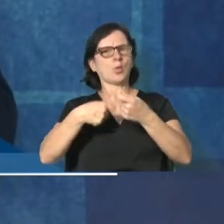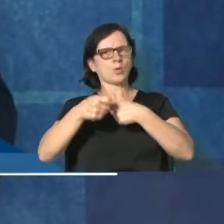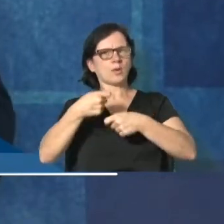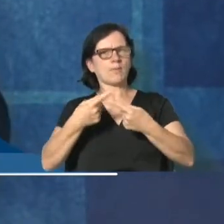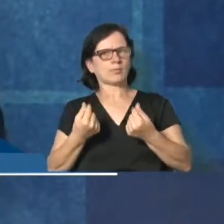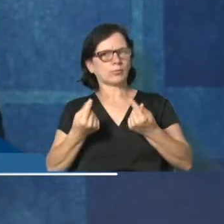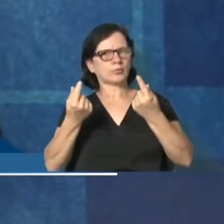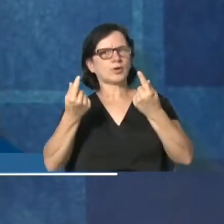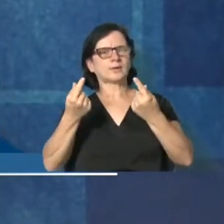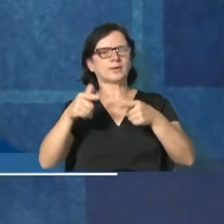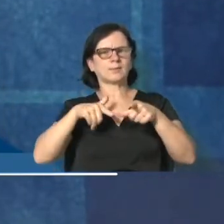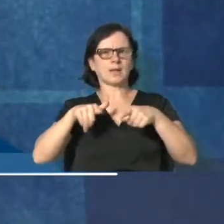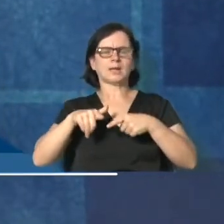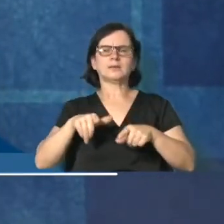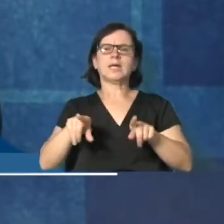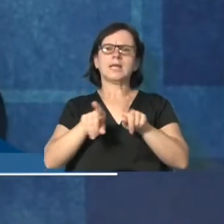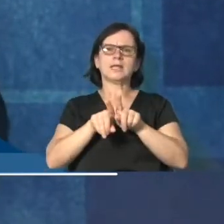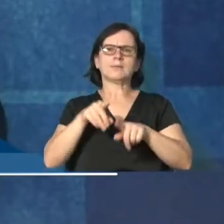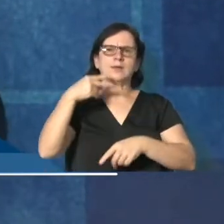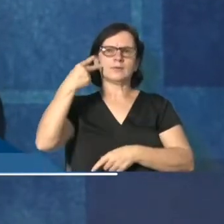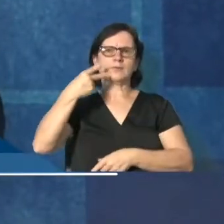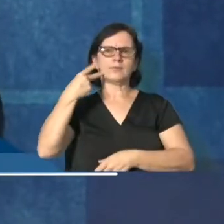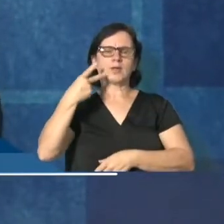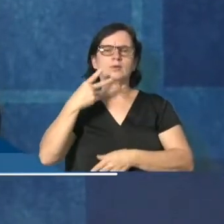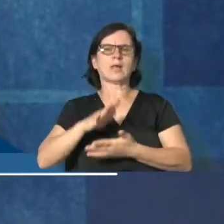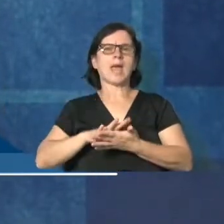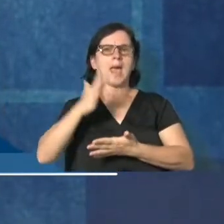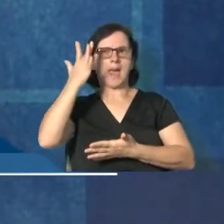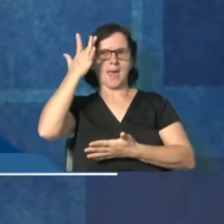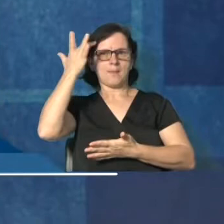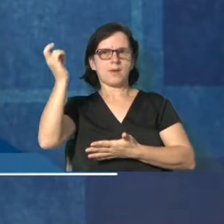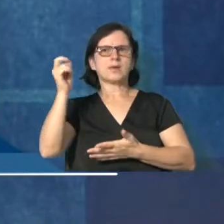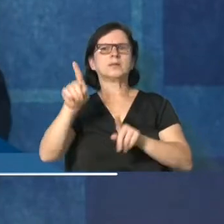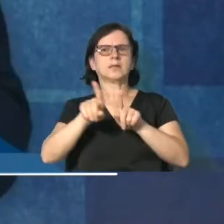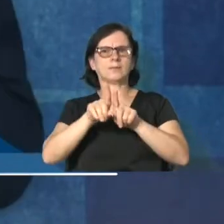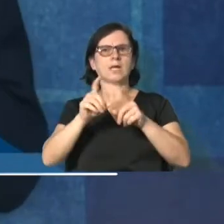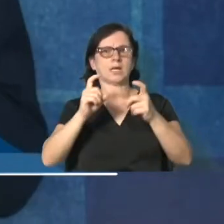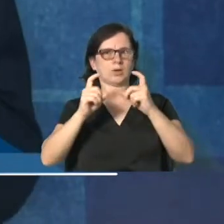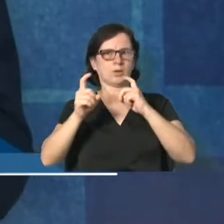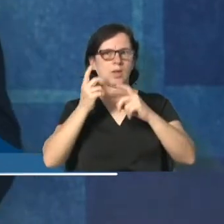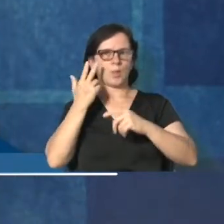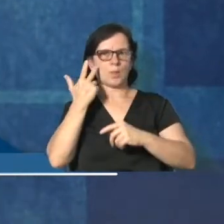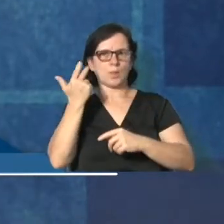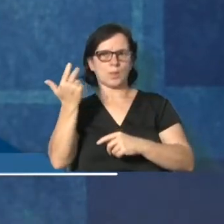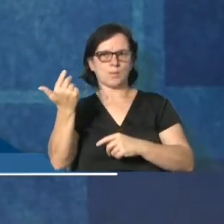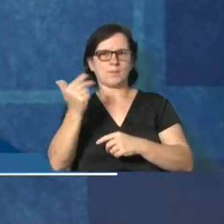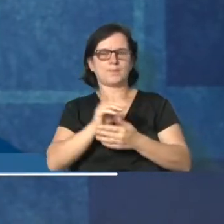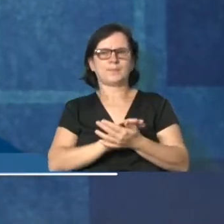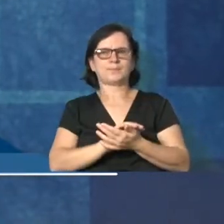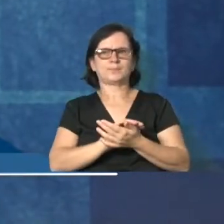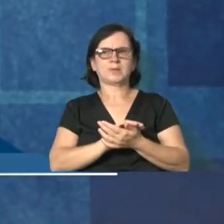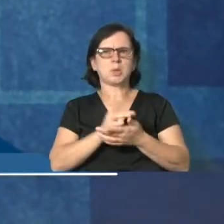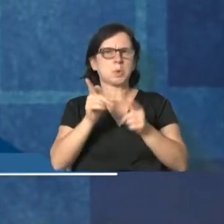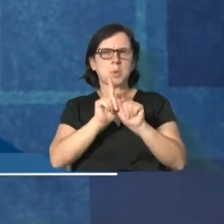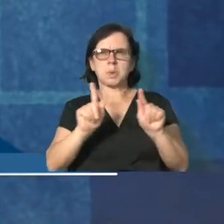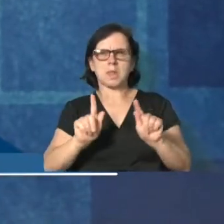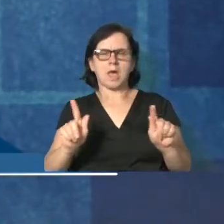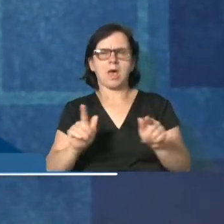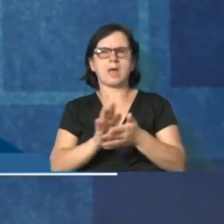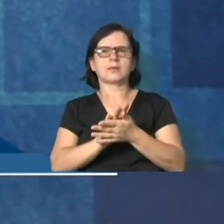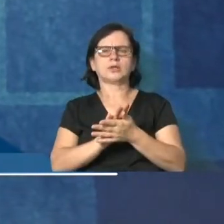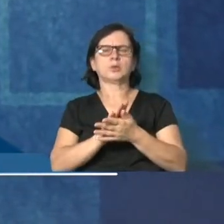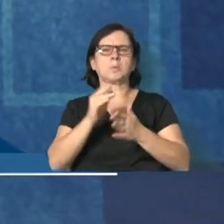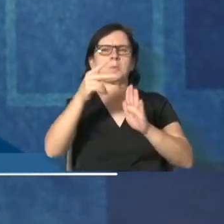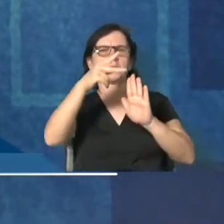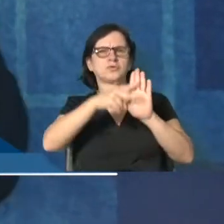os vereadores trabalhar com tranquilidade. Temos amanhã também a sessão ordinária, né, que temos normalmente. Não tem nada de projeto daquilo que as